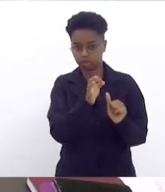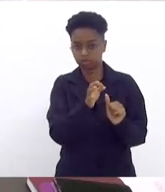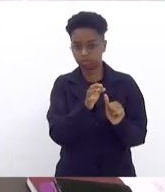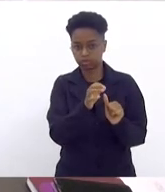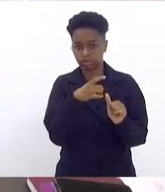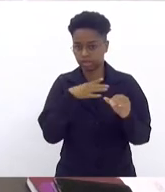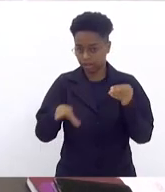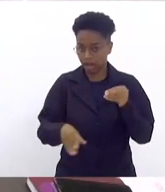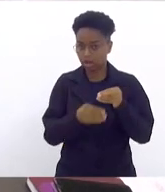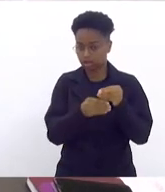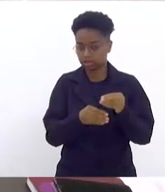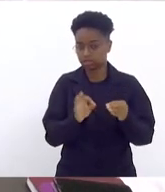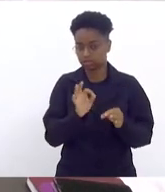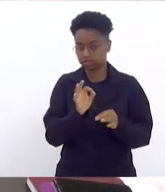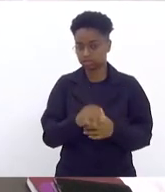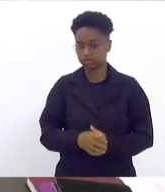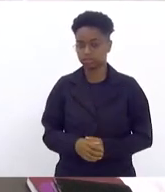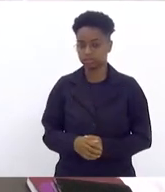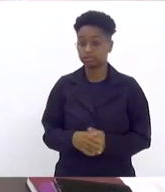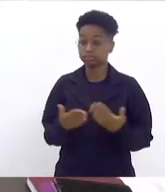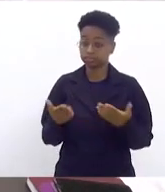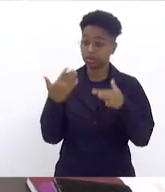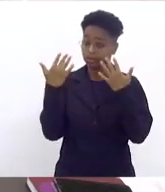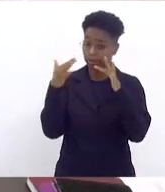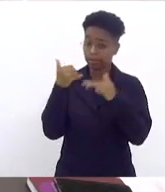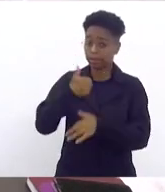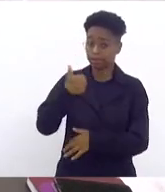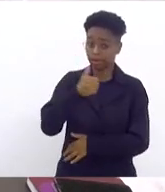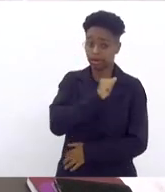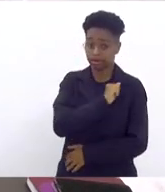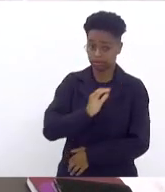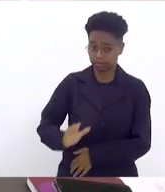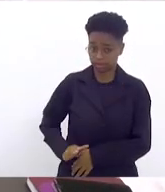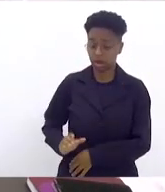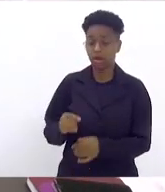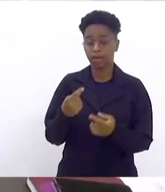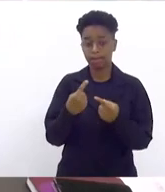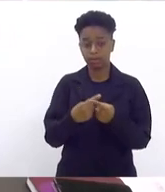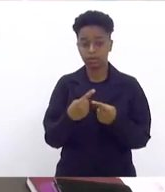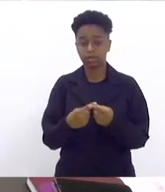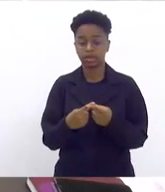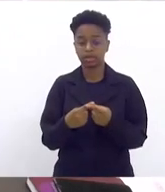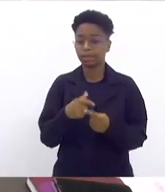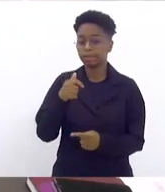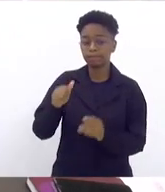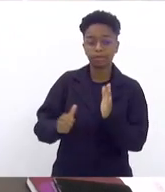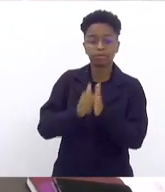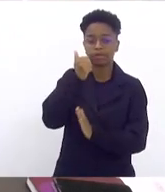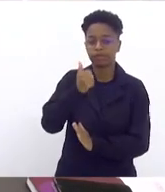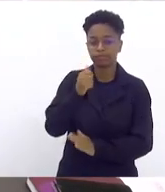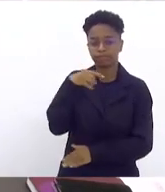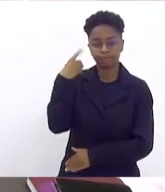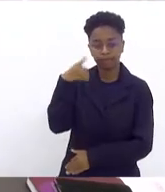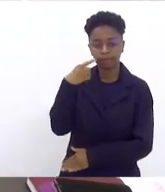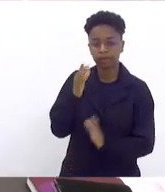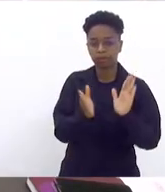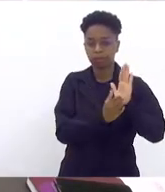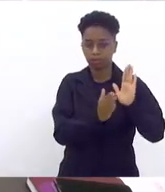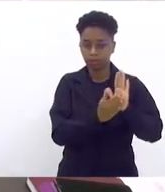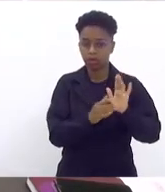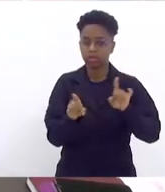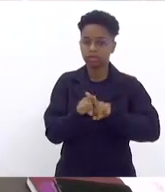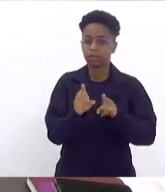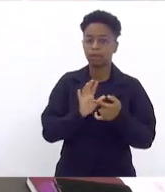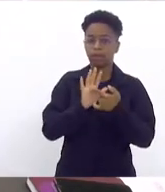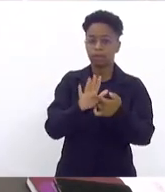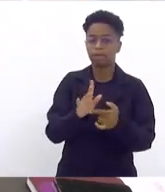acrescenta. E aí, parabenizar, em primeiro lugar, o presidente Siciliano, que foi o primeiro deputado que fez a proposta, apresentou o